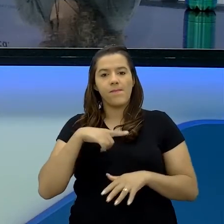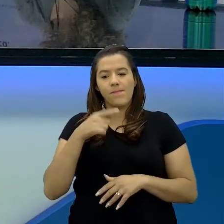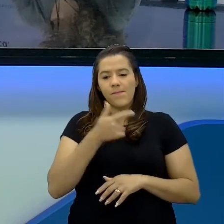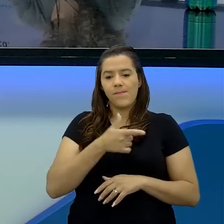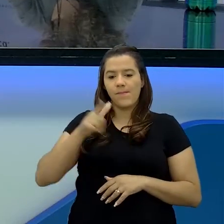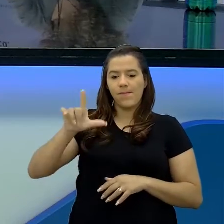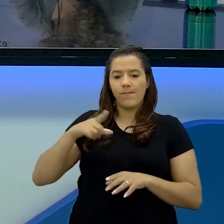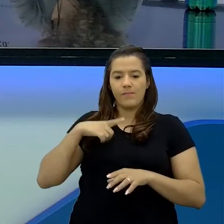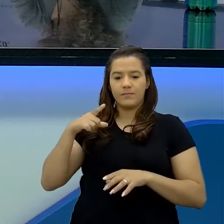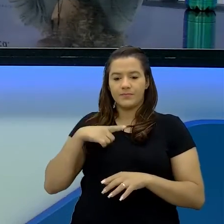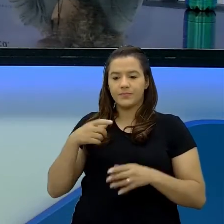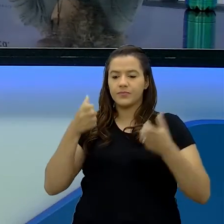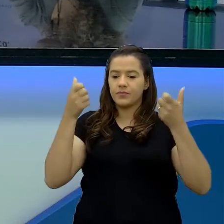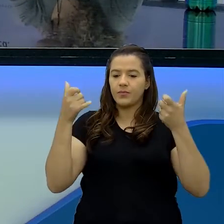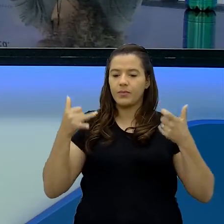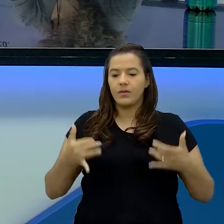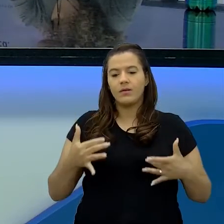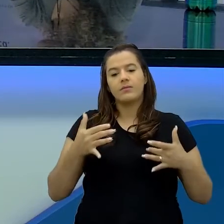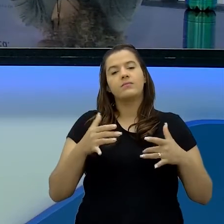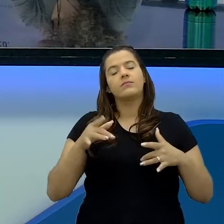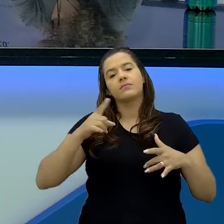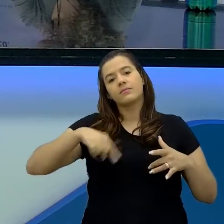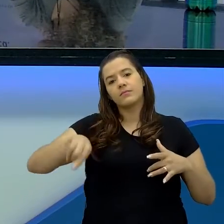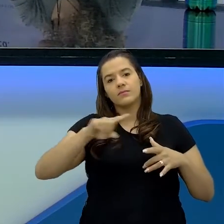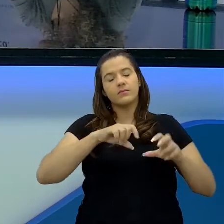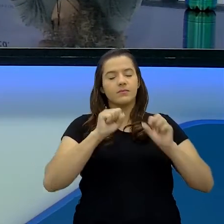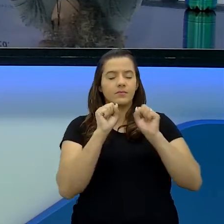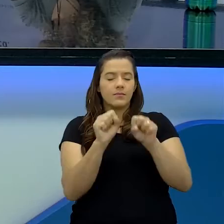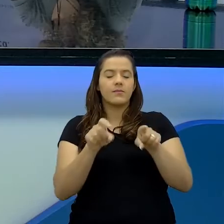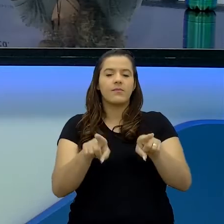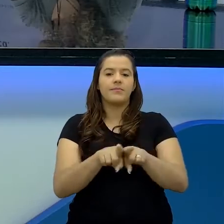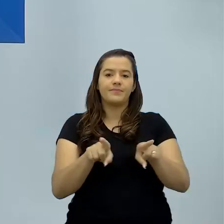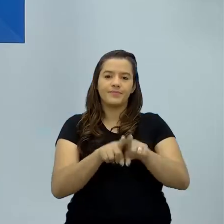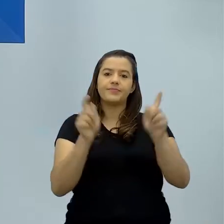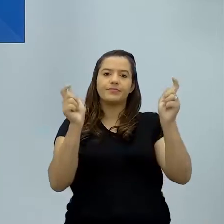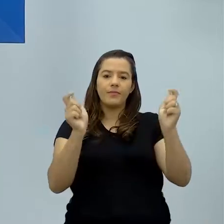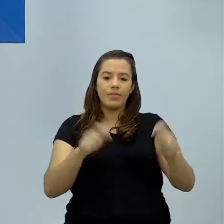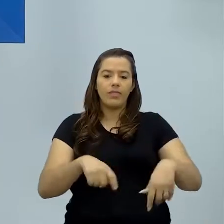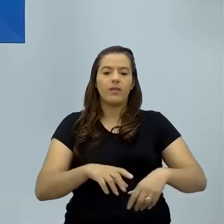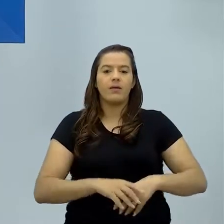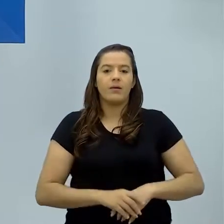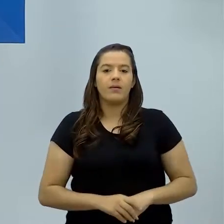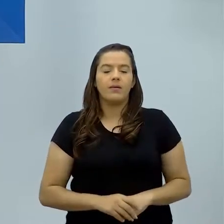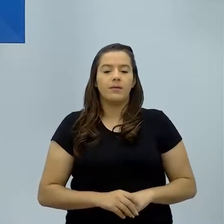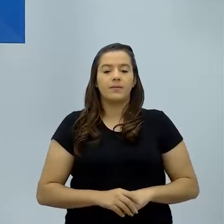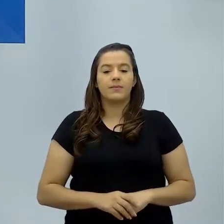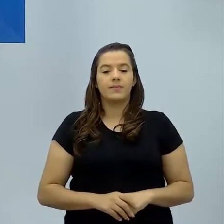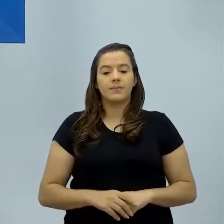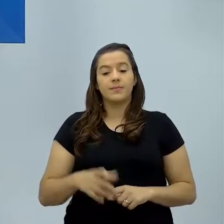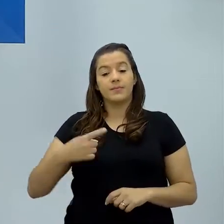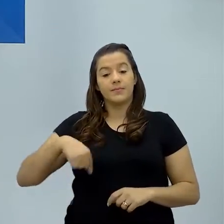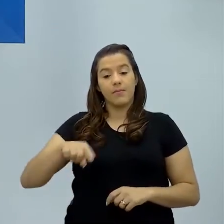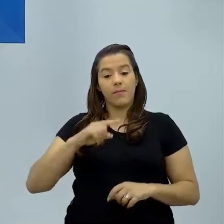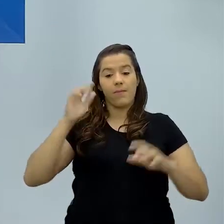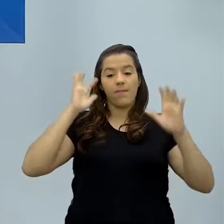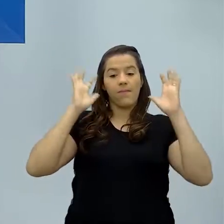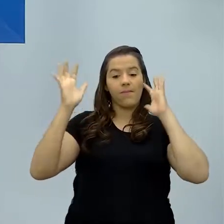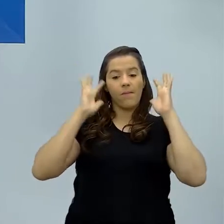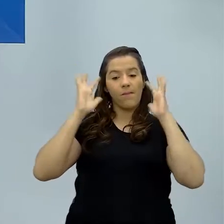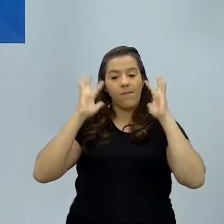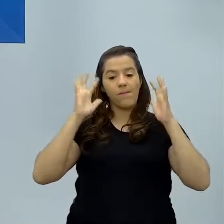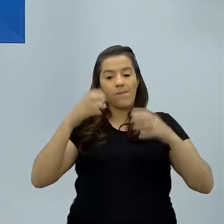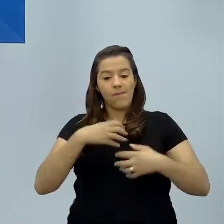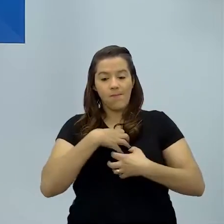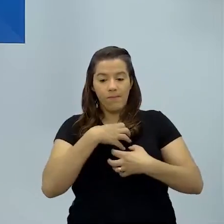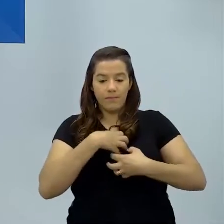de entrada, mas eu acho que sim, também pode ser possível. Porque quando a gente pensa em emoções,